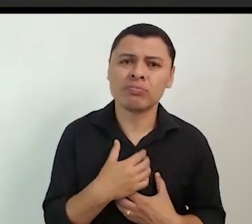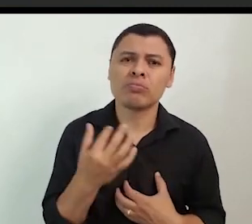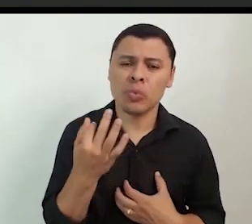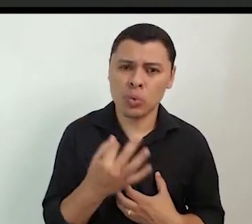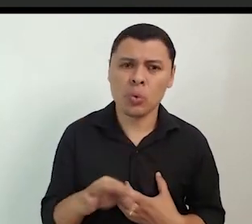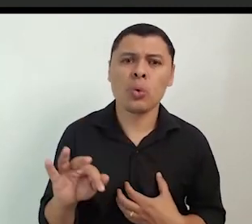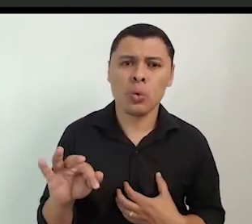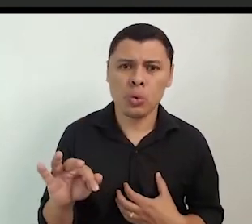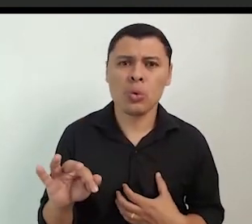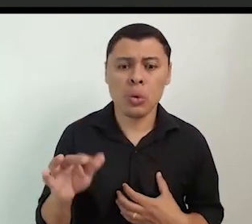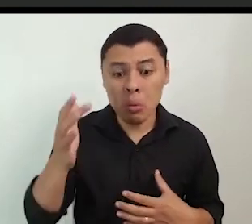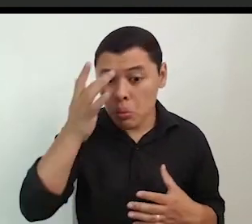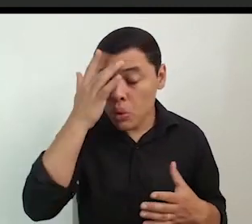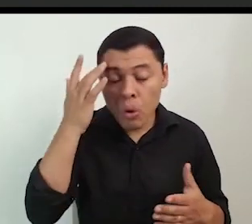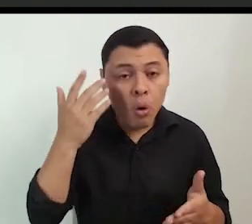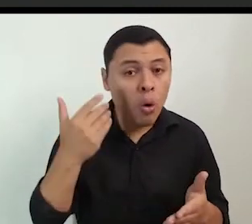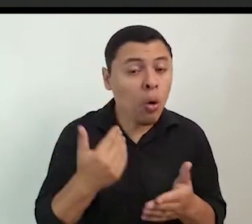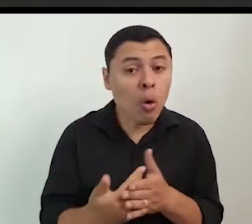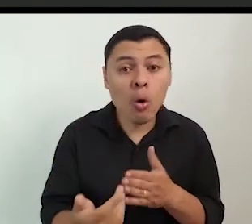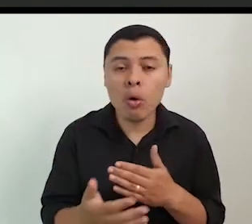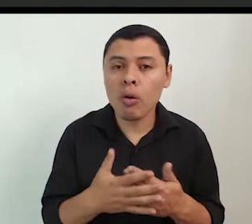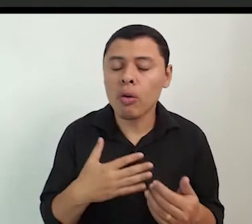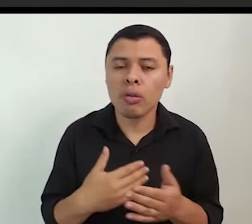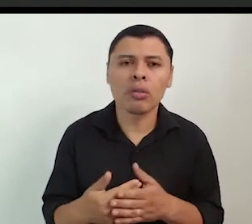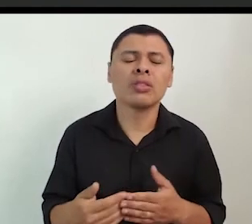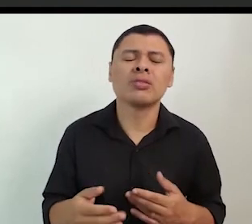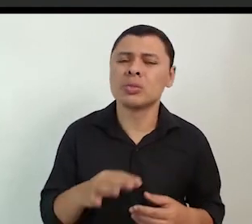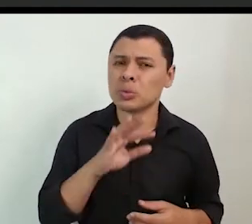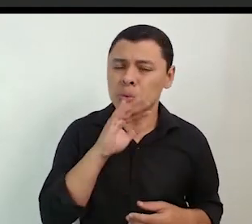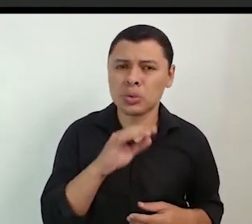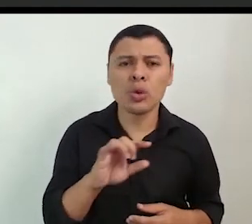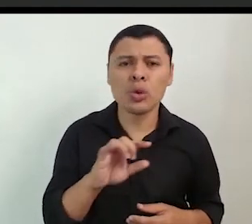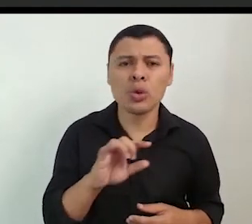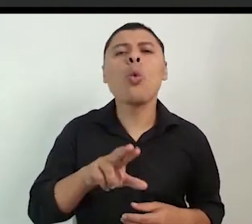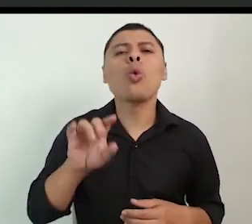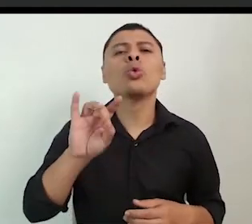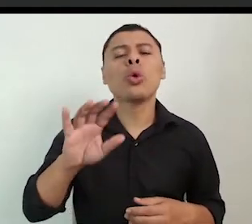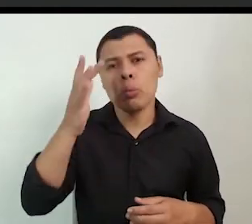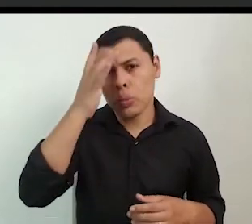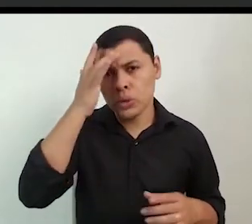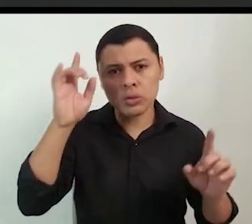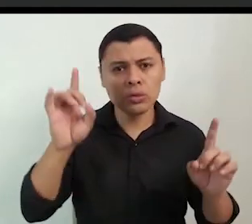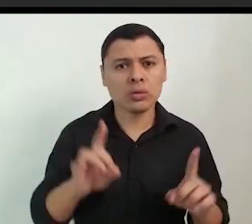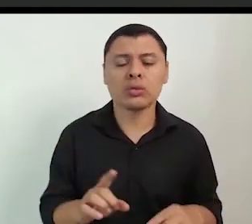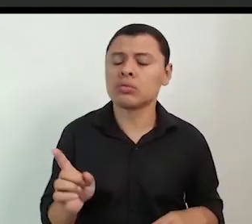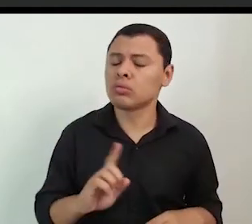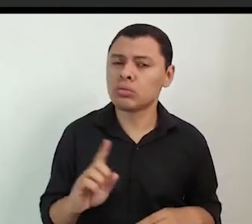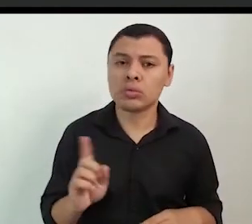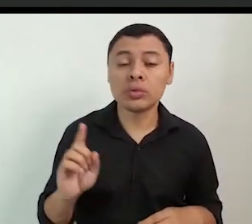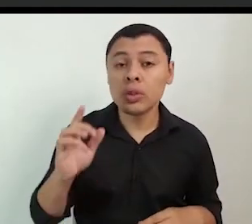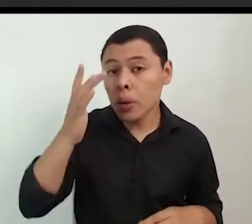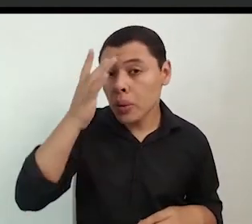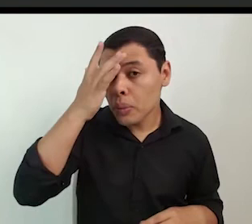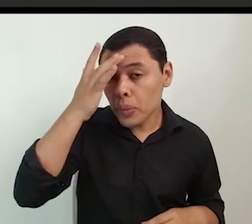Para qualquer pessoa. E aí, eu não estou falando só de pessoa com deficiência. É um ponto de dor para a